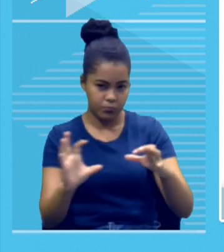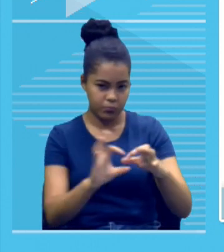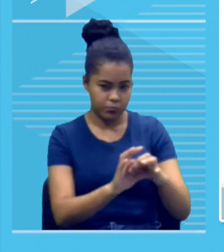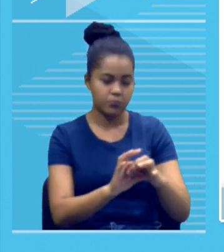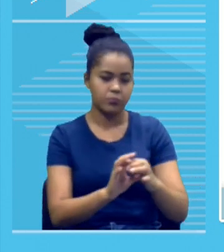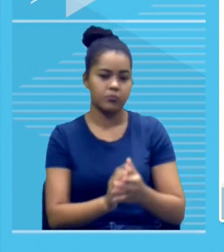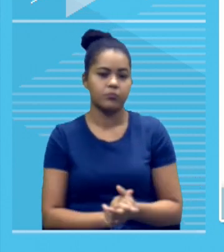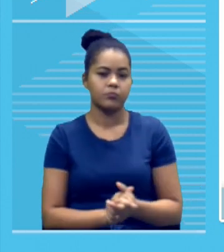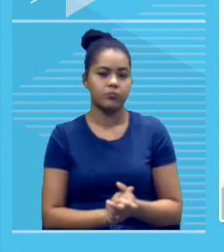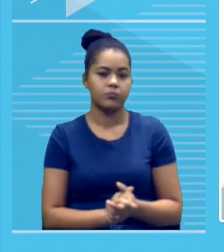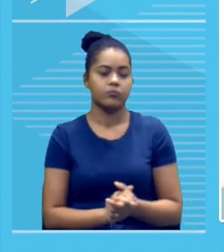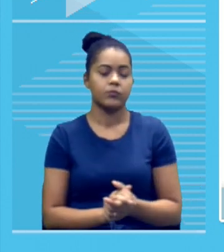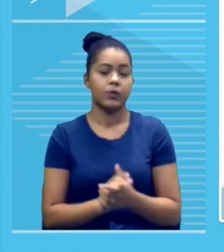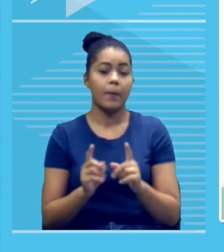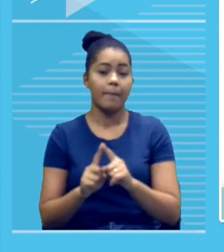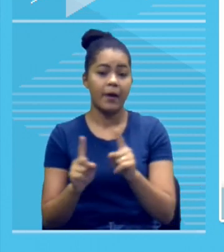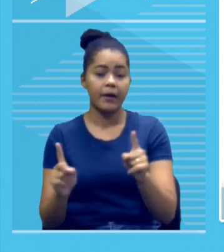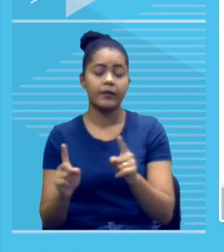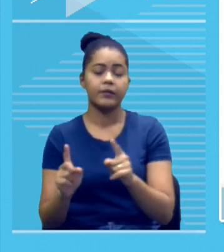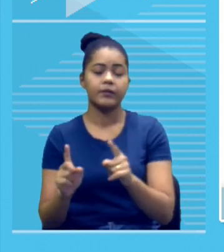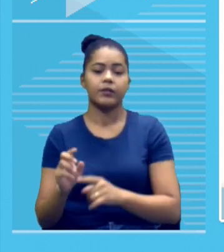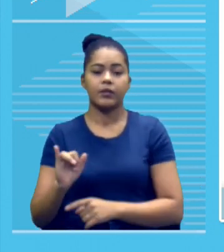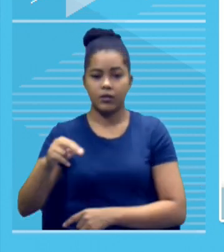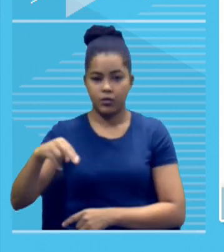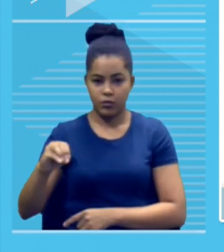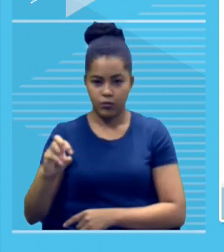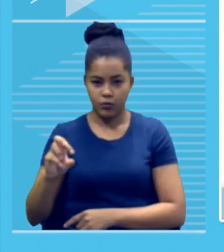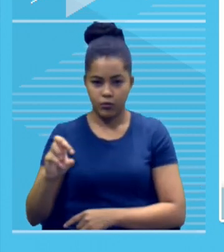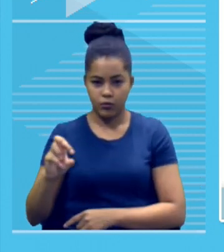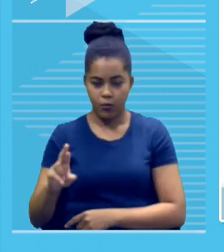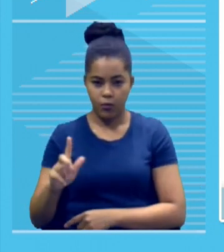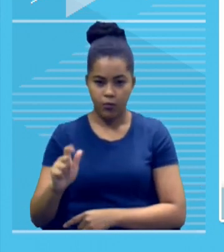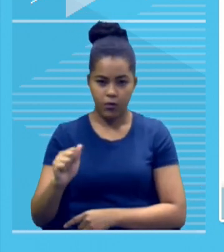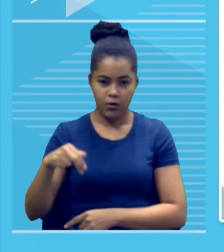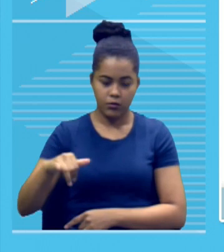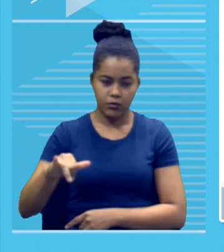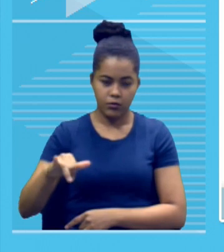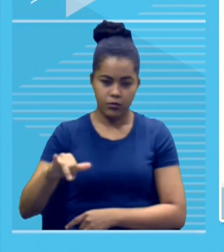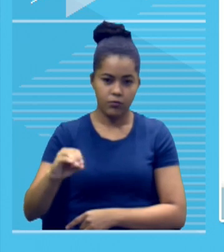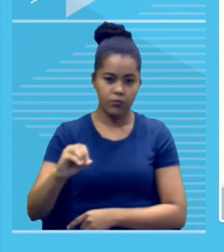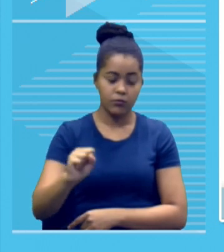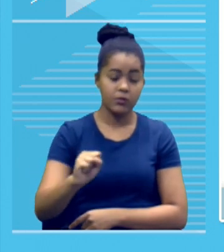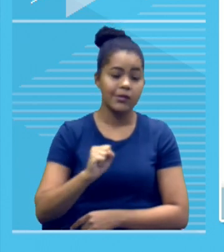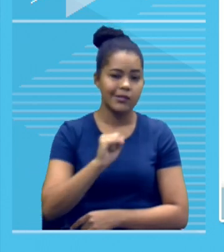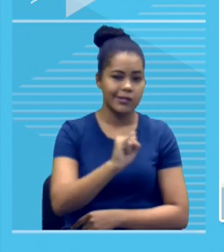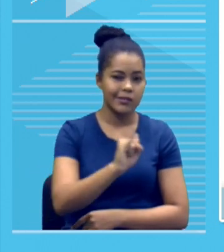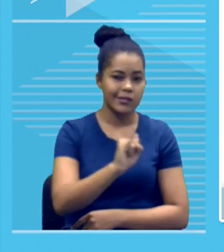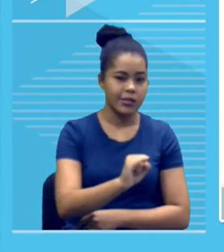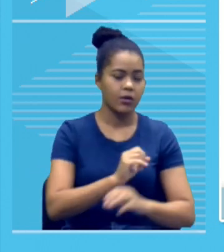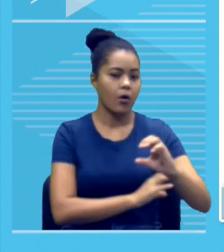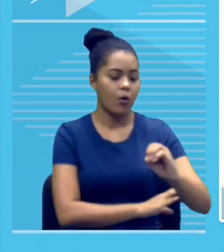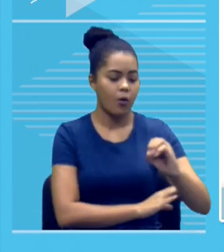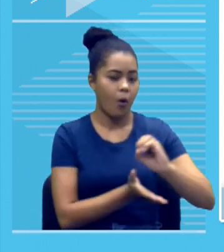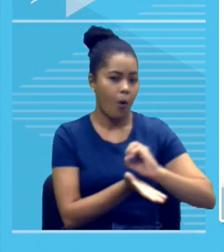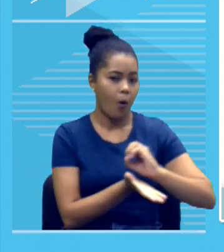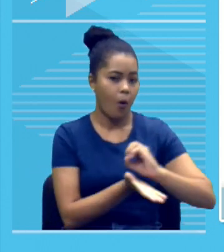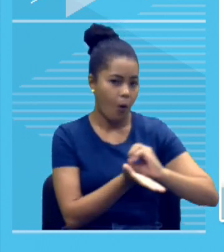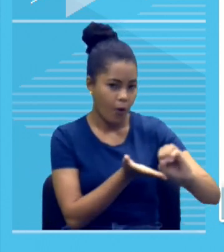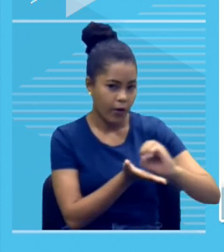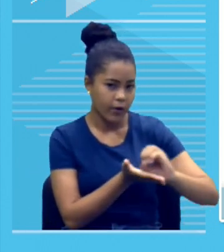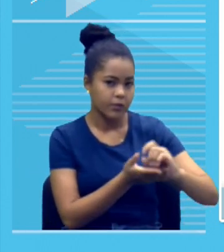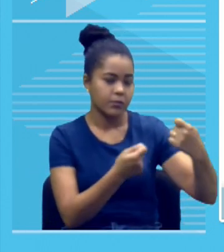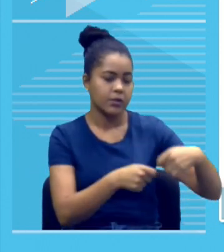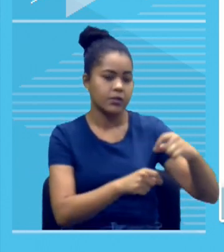Em compostos orgânicos, obrigatoriamente, tem que ser em compostos insaturados, com dupla ou